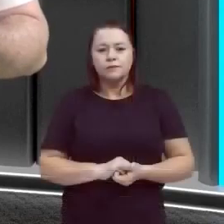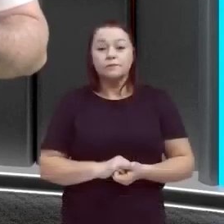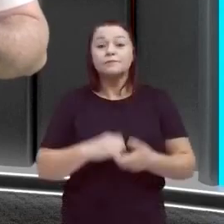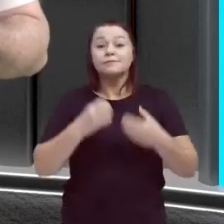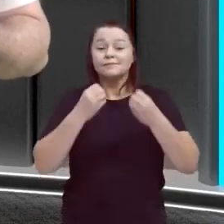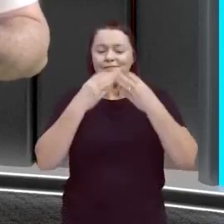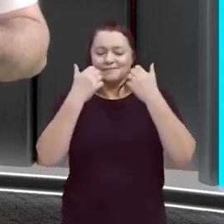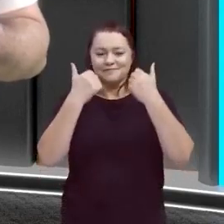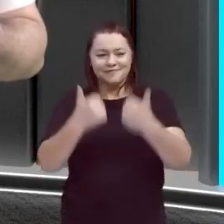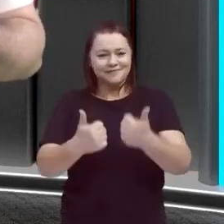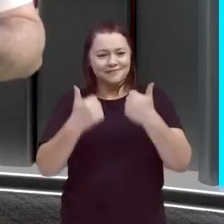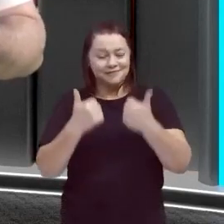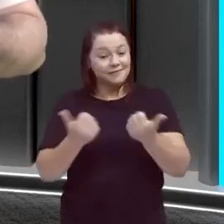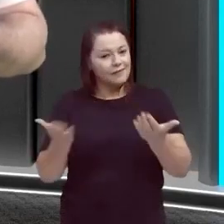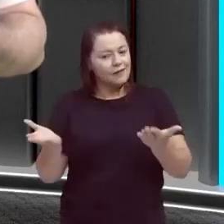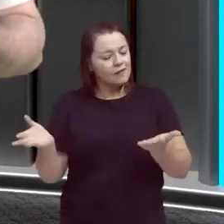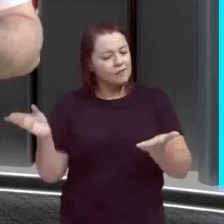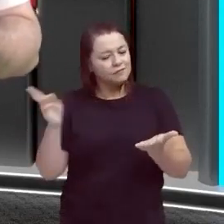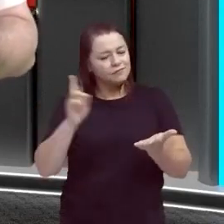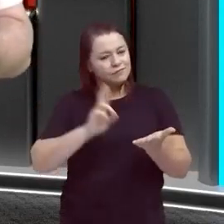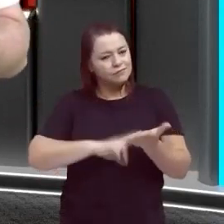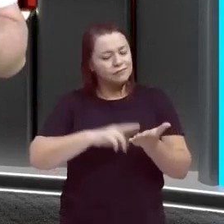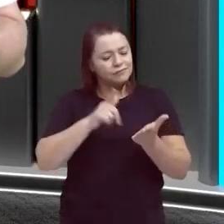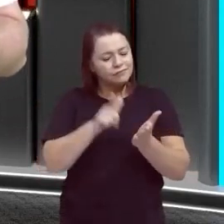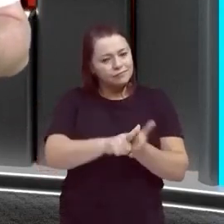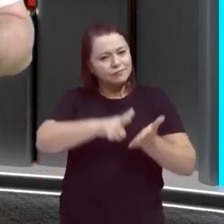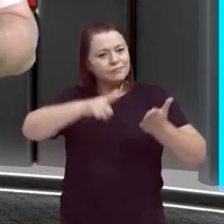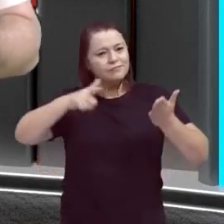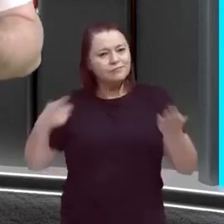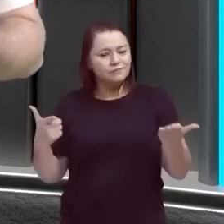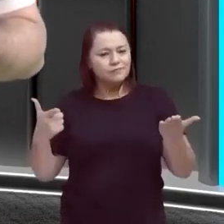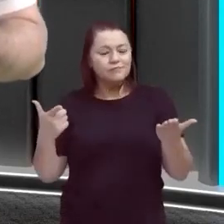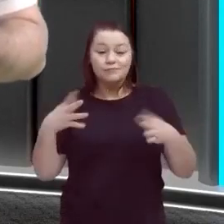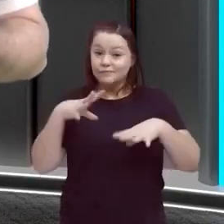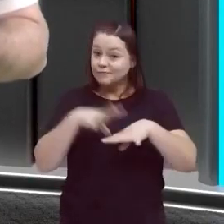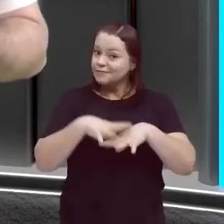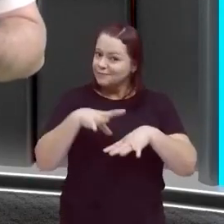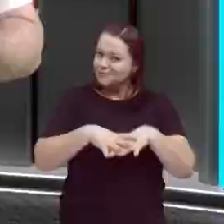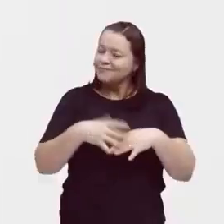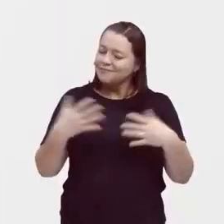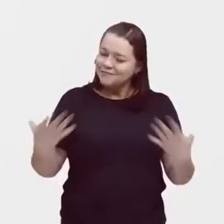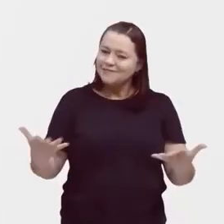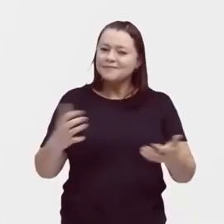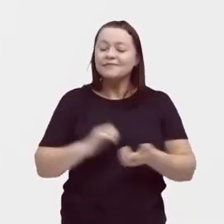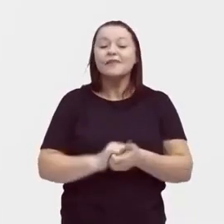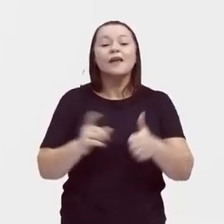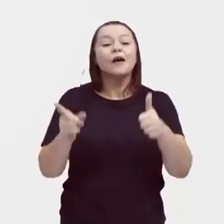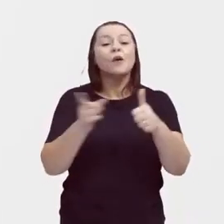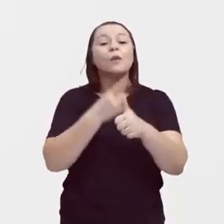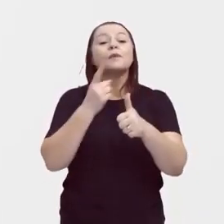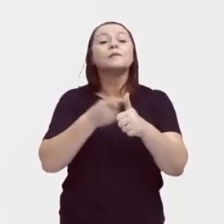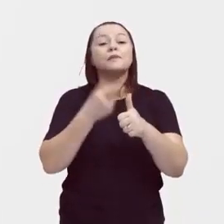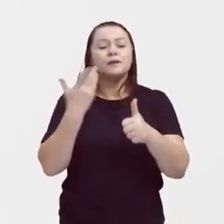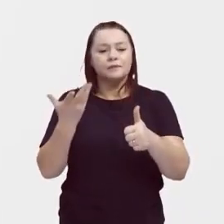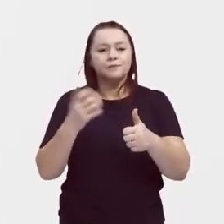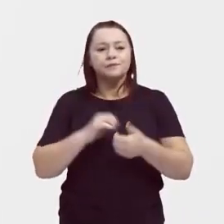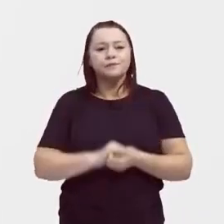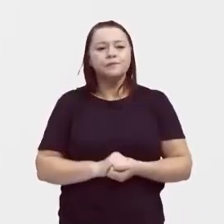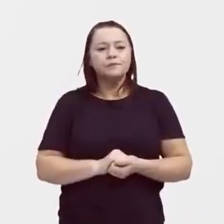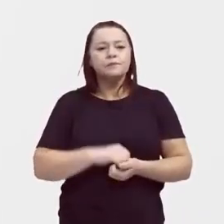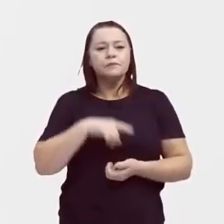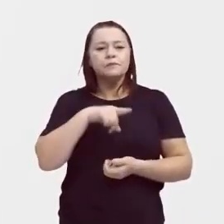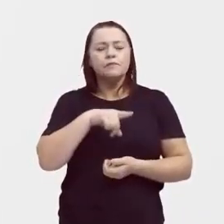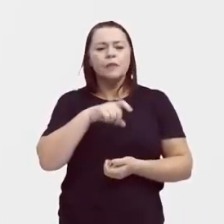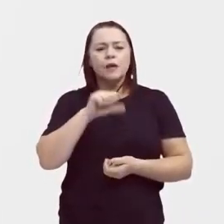Muito bem, vamos fazer agora a leitura das notícias do exercitando, os nossos exercitandos. Vamos ao primeiro, de olho na tela.